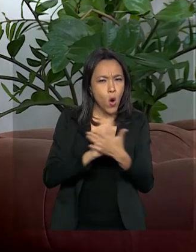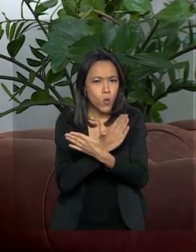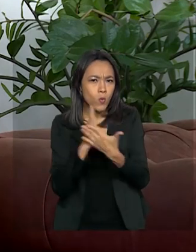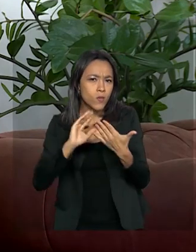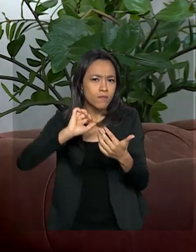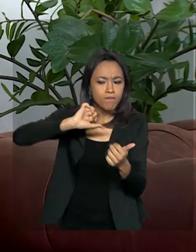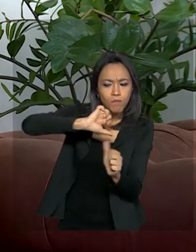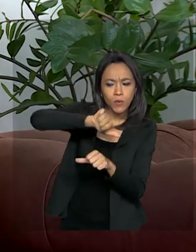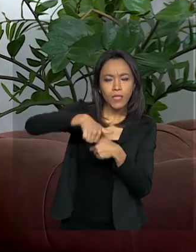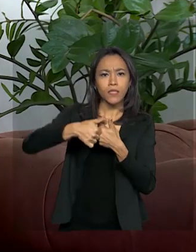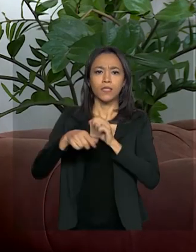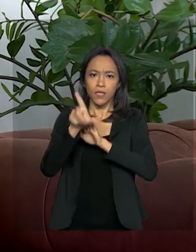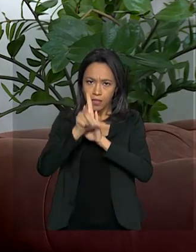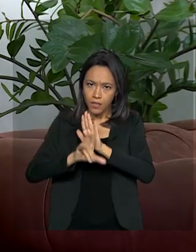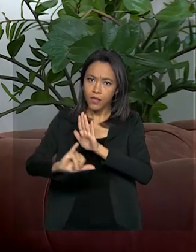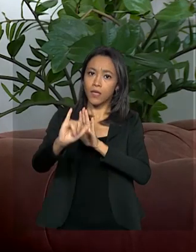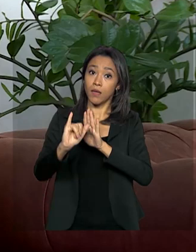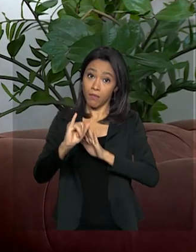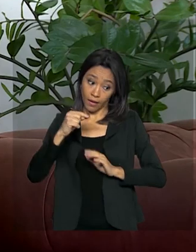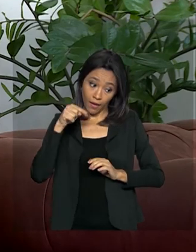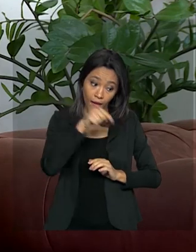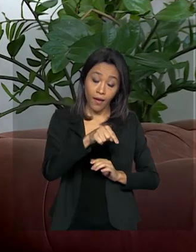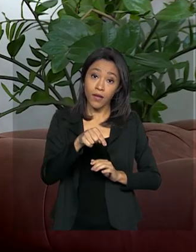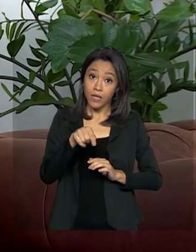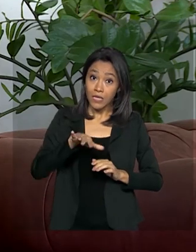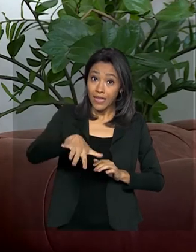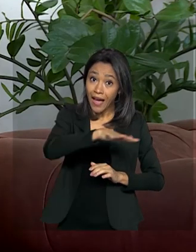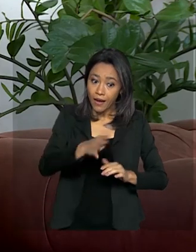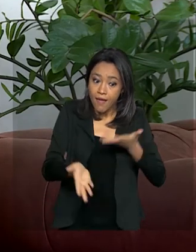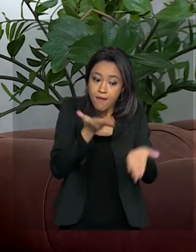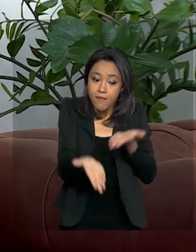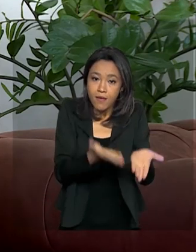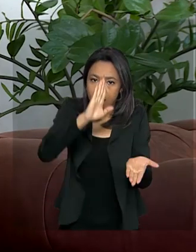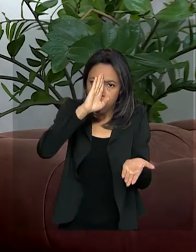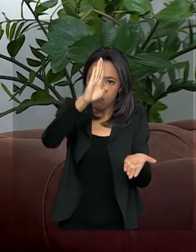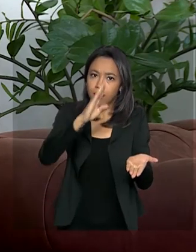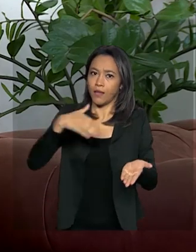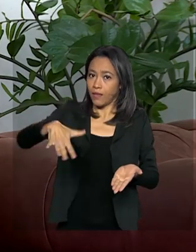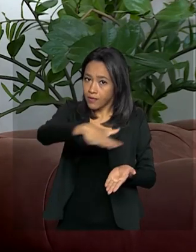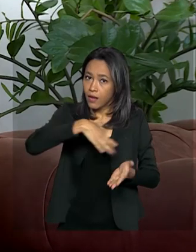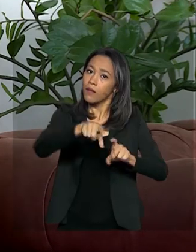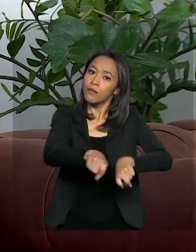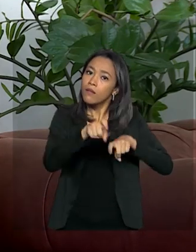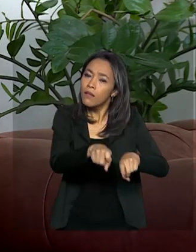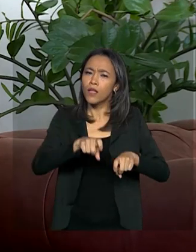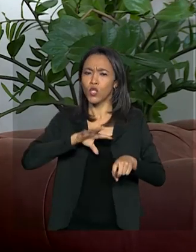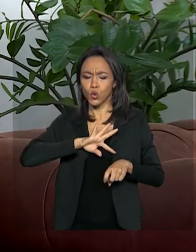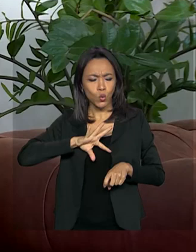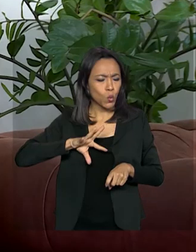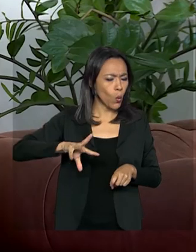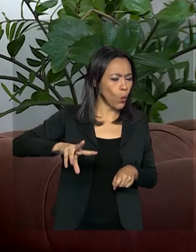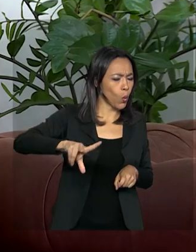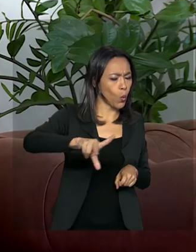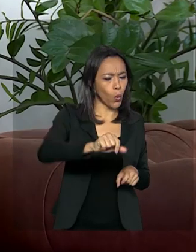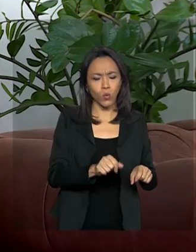modificações em legislação para que os serviços essenciais e que a agropecuária e ela todos os seus setores